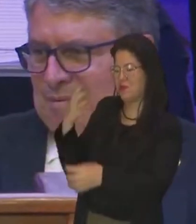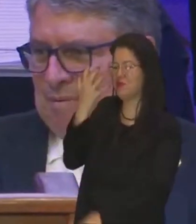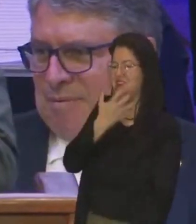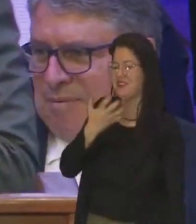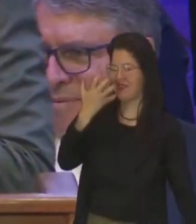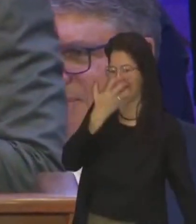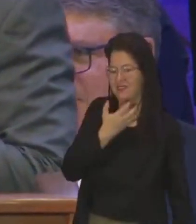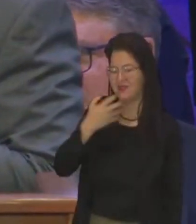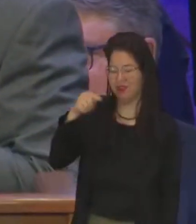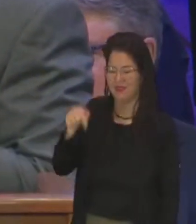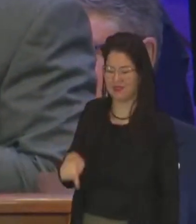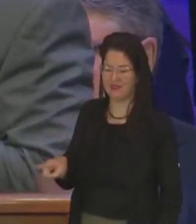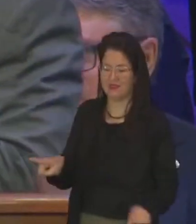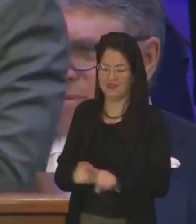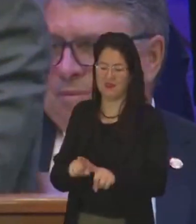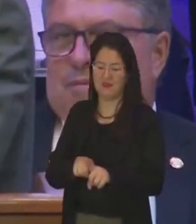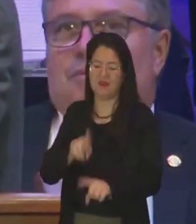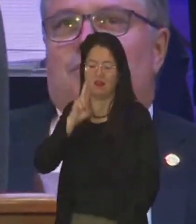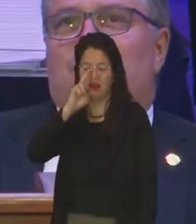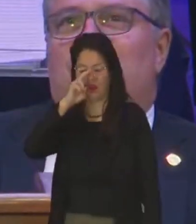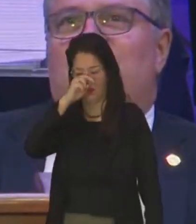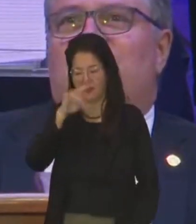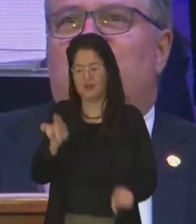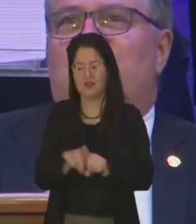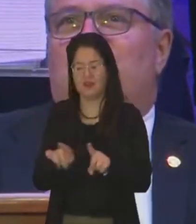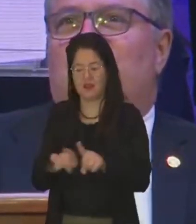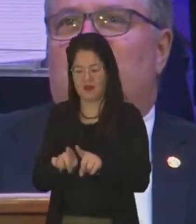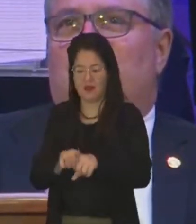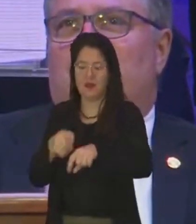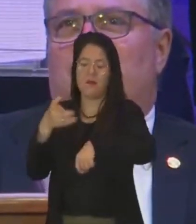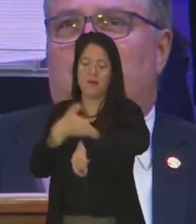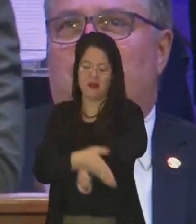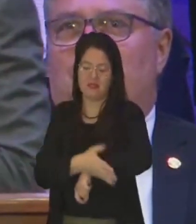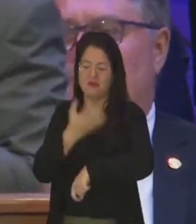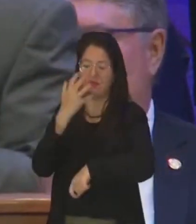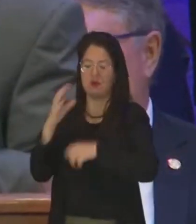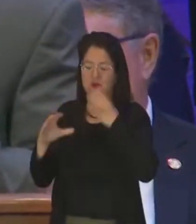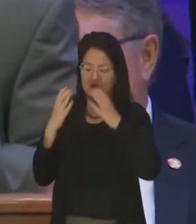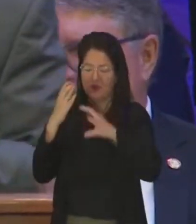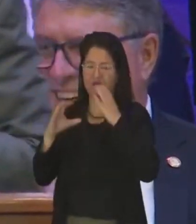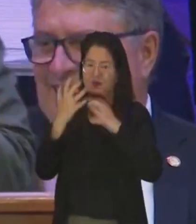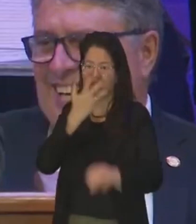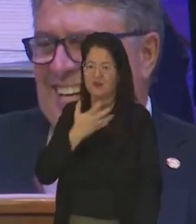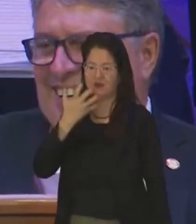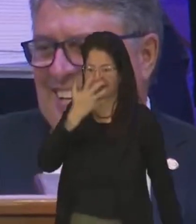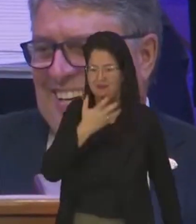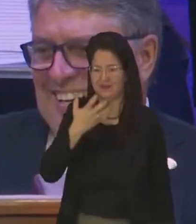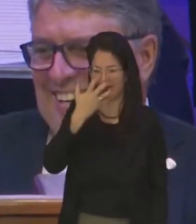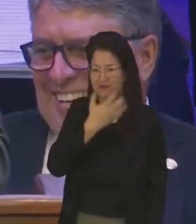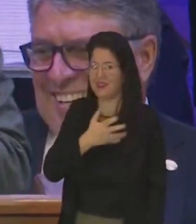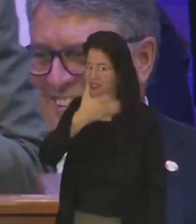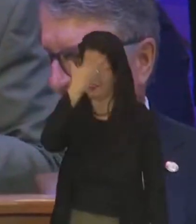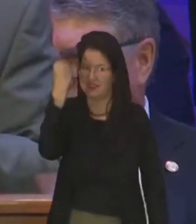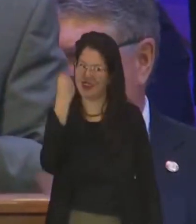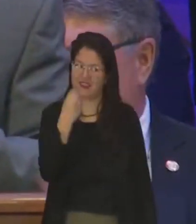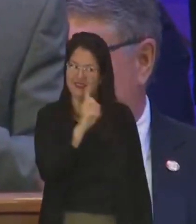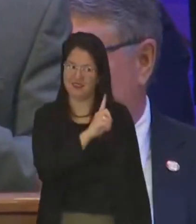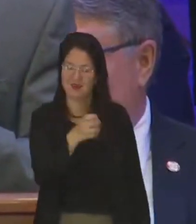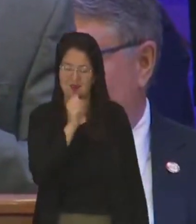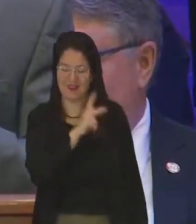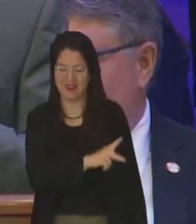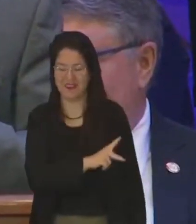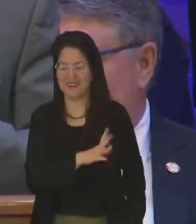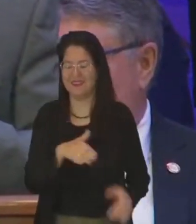E nosso ministro aqui também, né? O puxador de canto, Danonquaninquá, não esquece não, tá? E então, nas